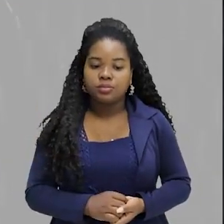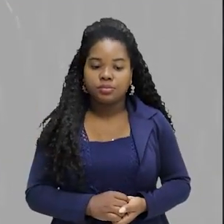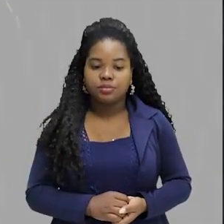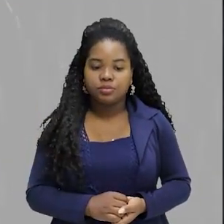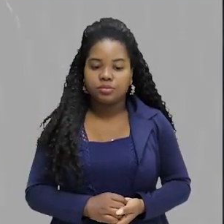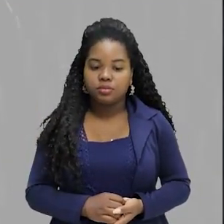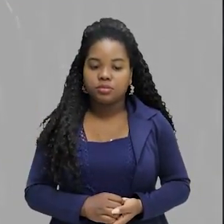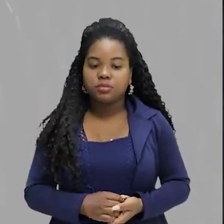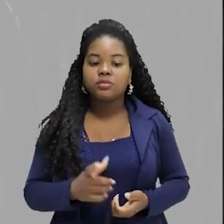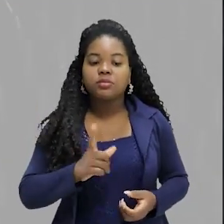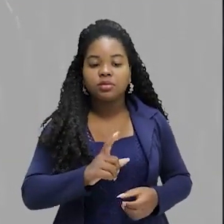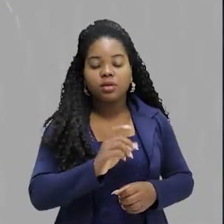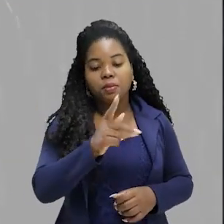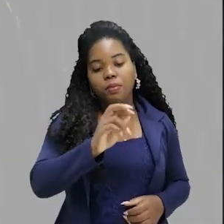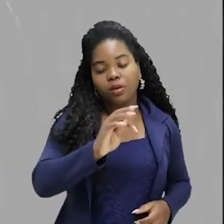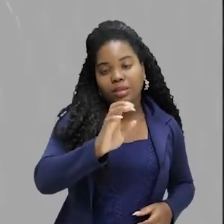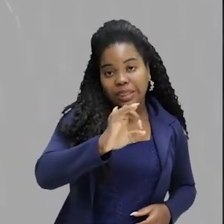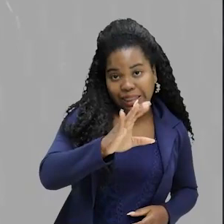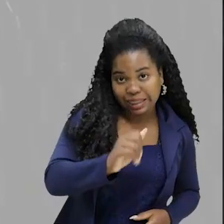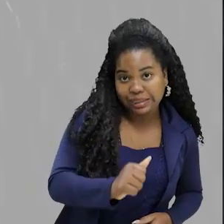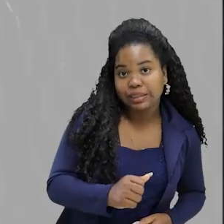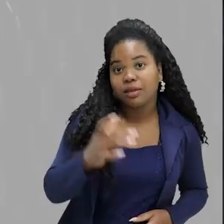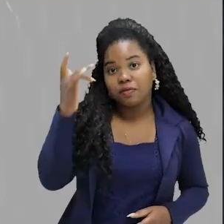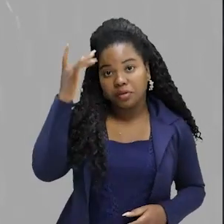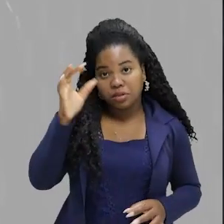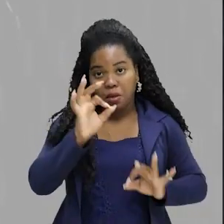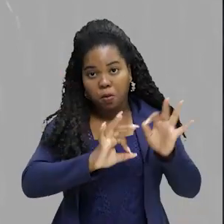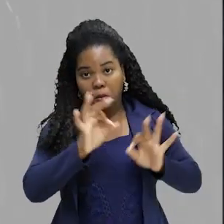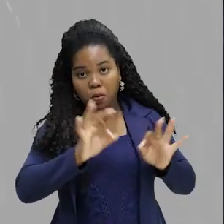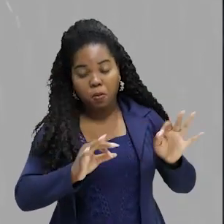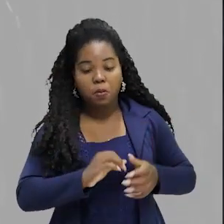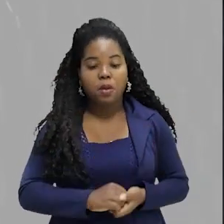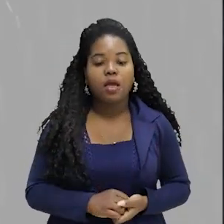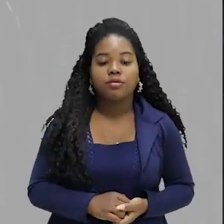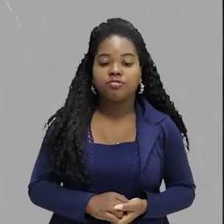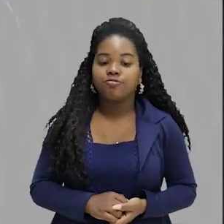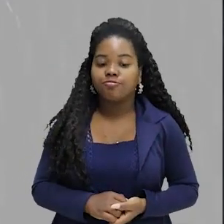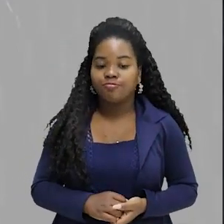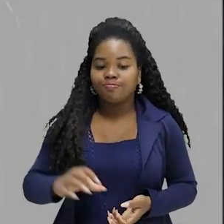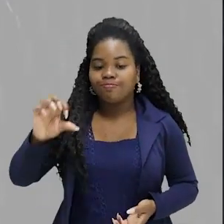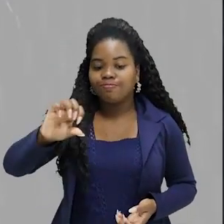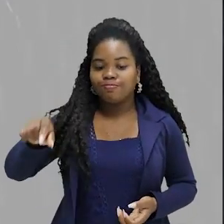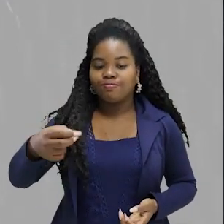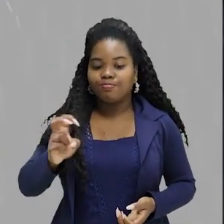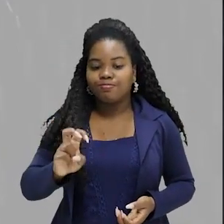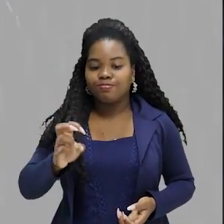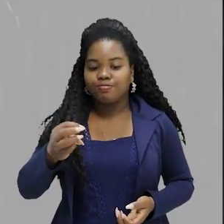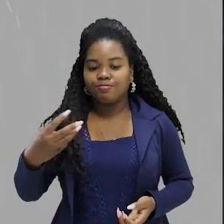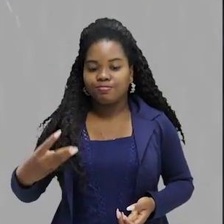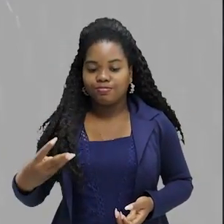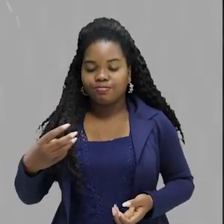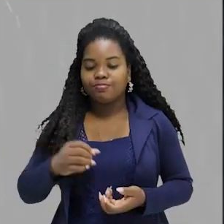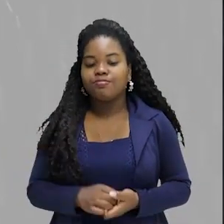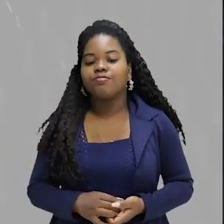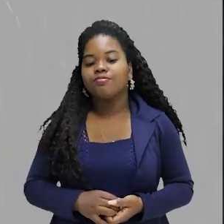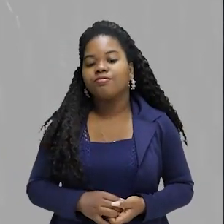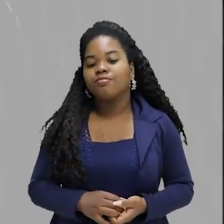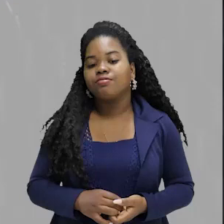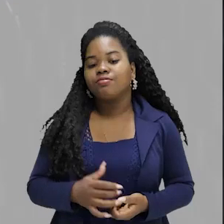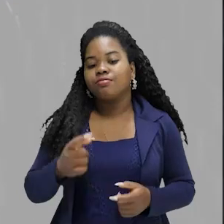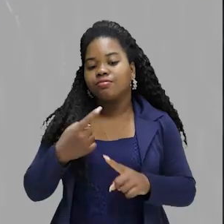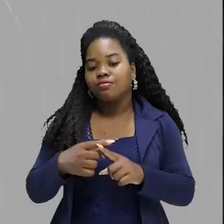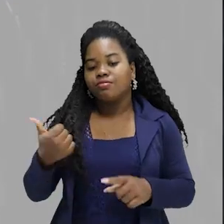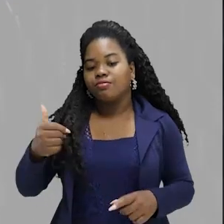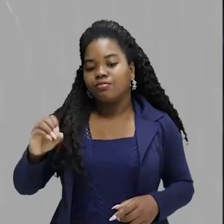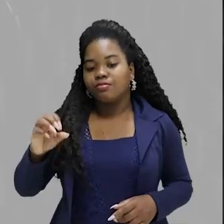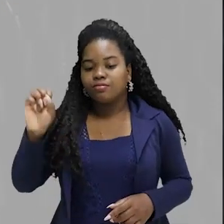10, porque vai facilitar o nosso cálculo. Fazendo aqui, turma, vamos chegar a 9,53 vezes